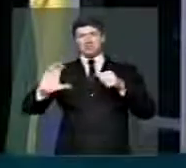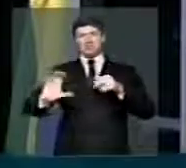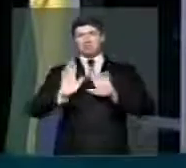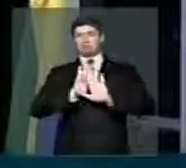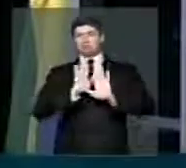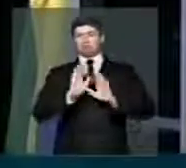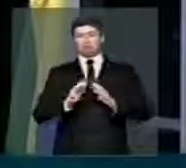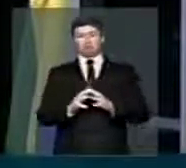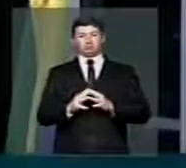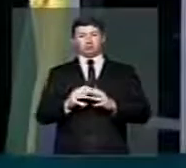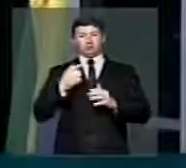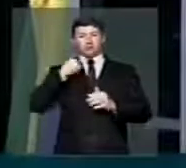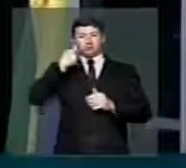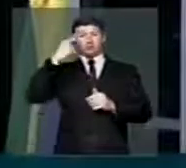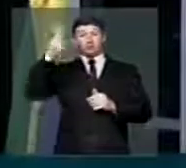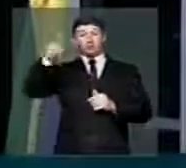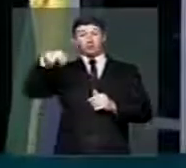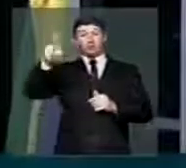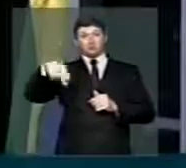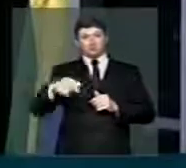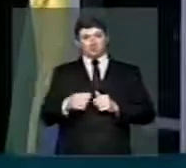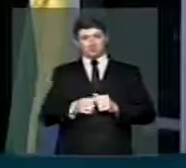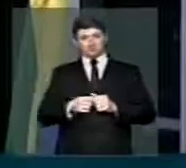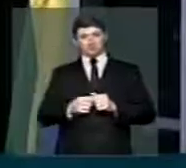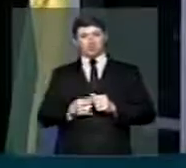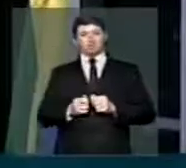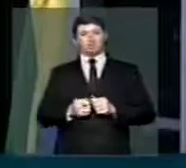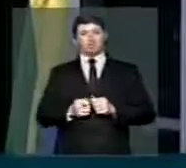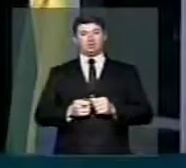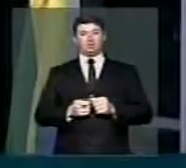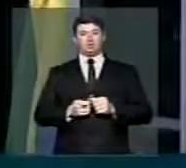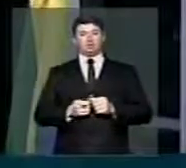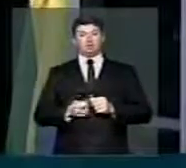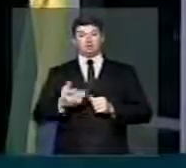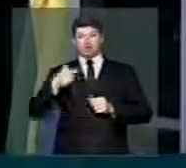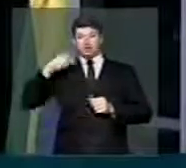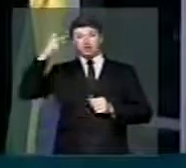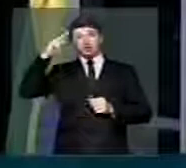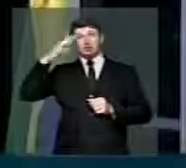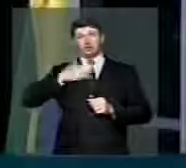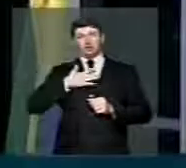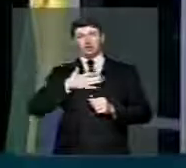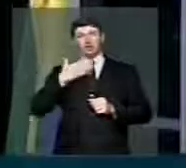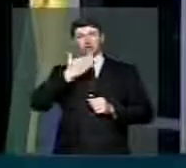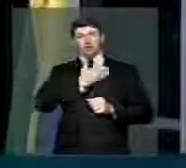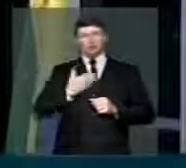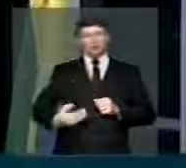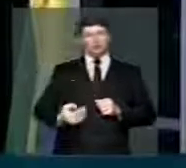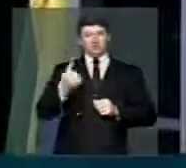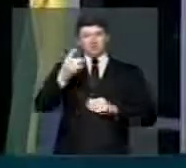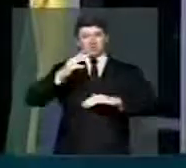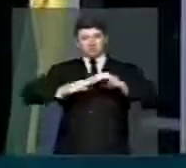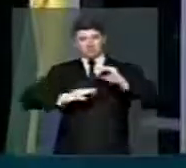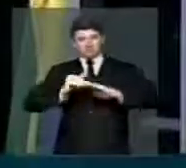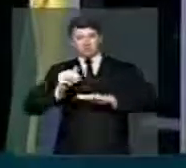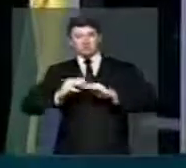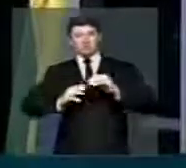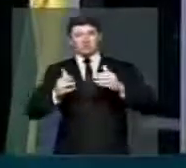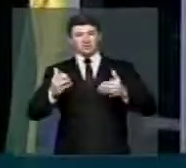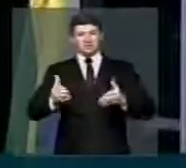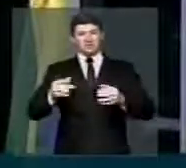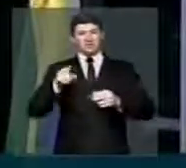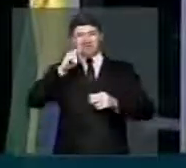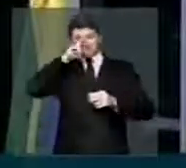C. Eu nunca vi, deputado Conag, eu nunca vi, na minha história, um governo ter a competência de,